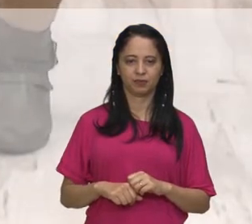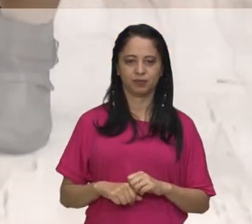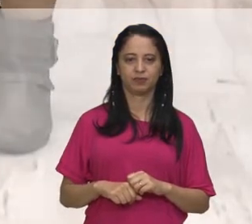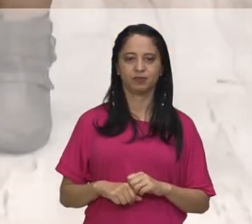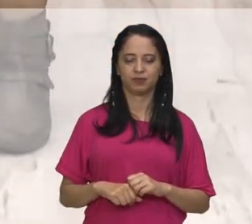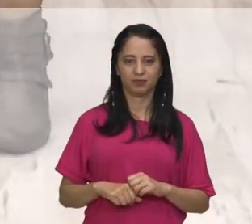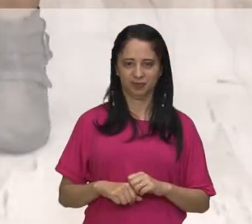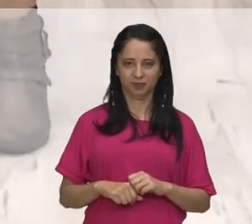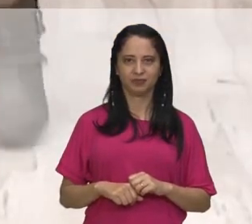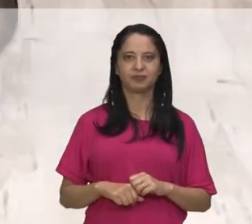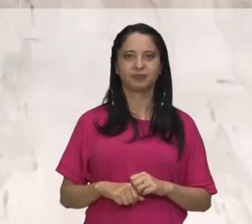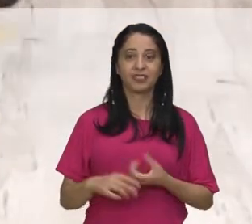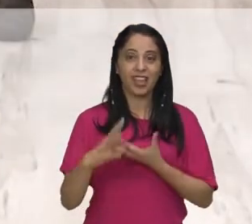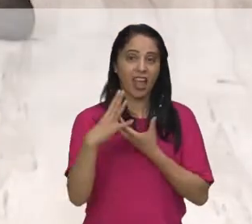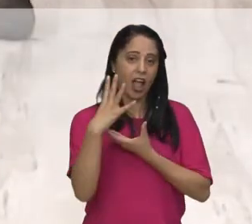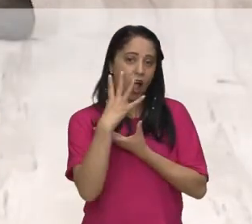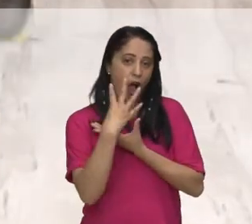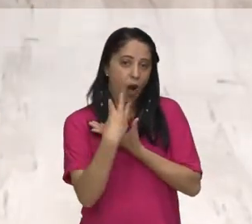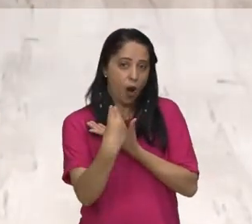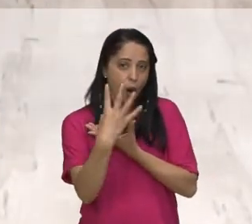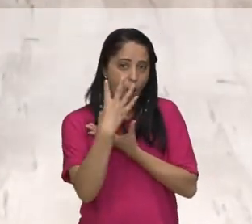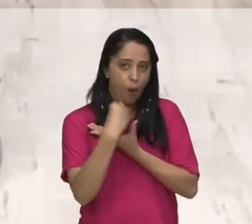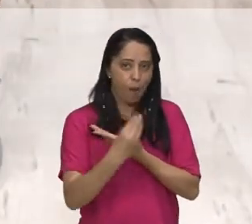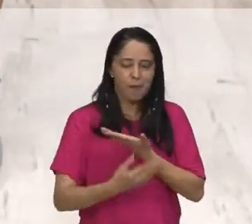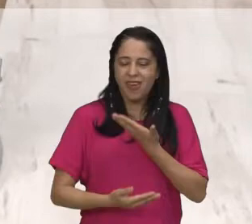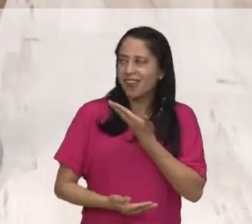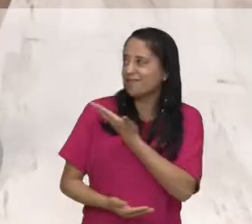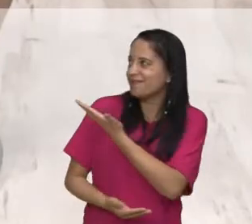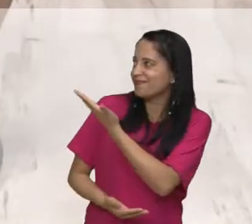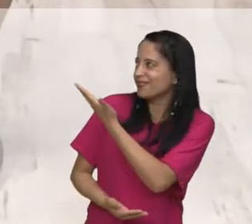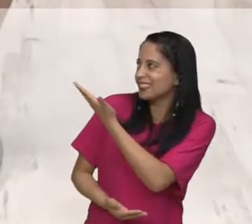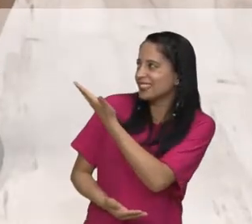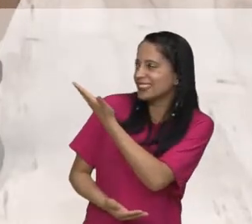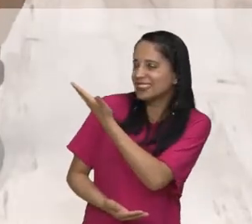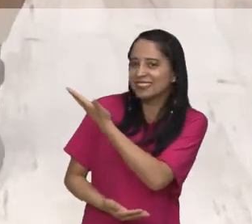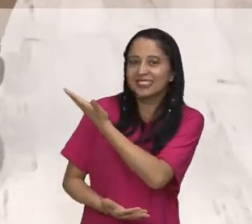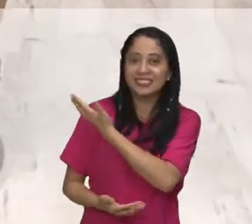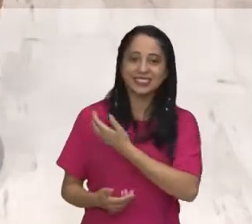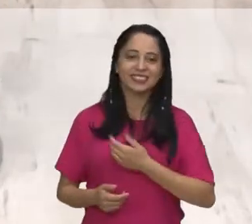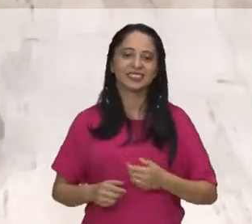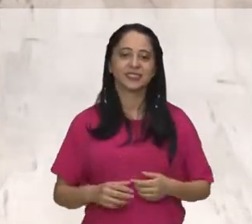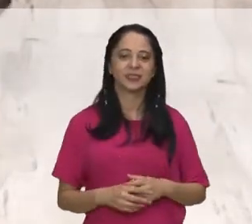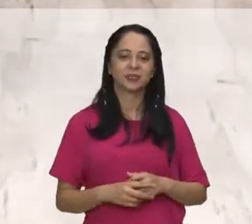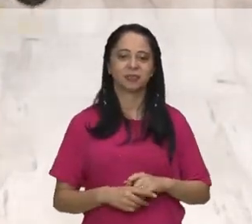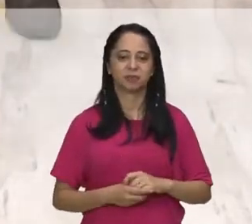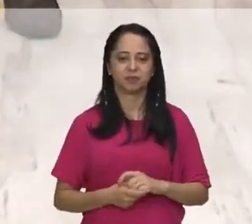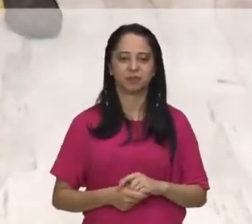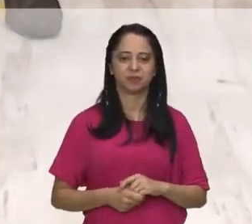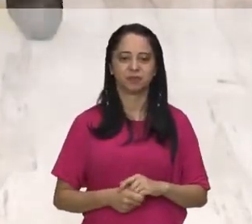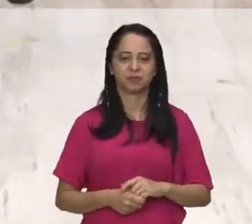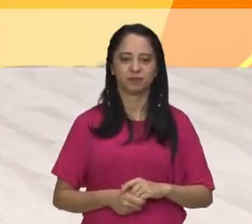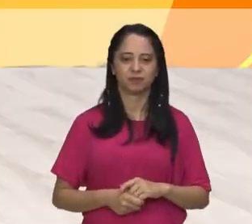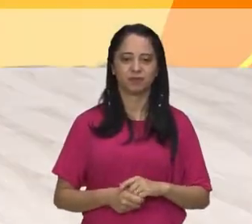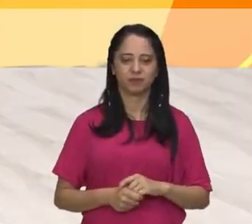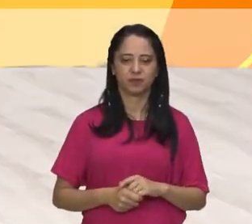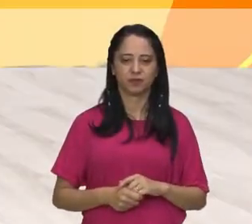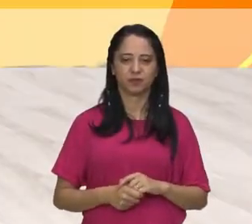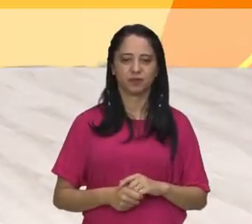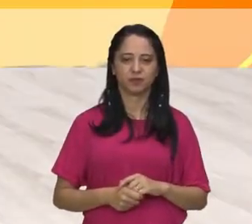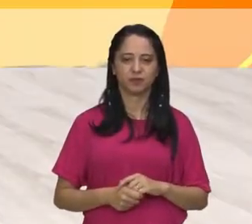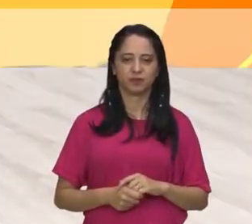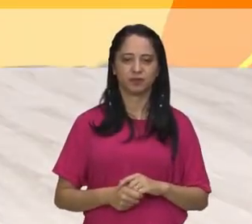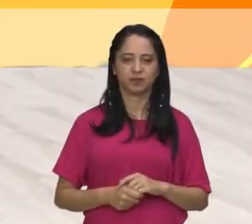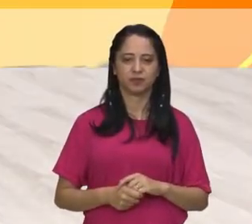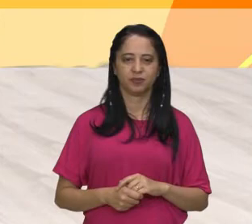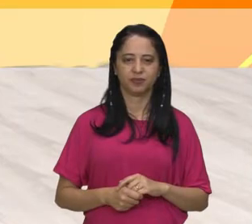Frente, voltou, atrás, voltou. Esquerda, vai e volta. Direita, vai e volta.